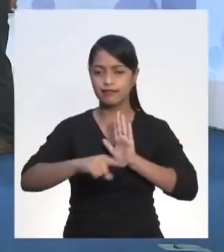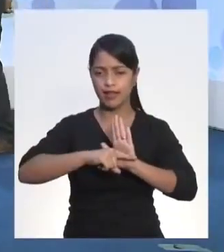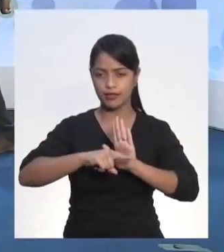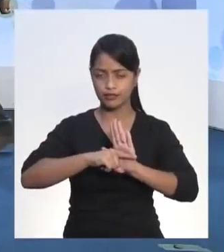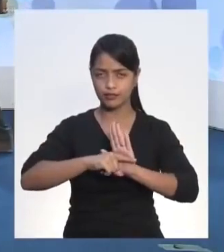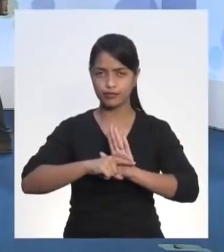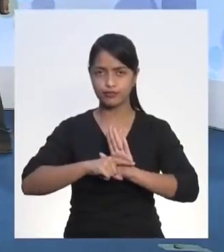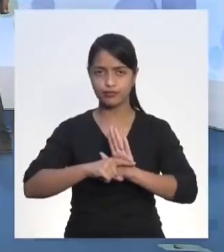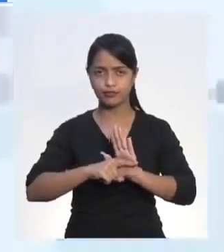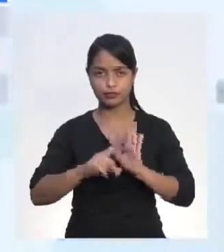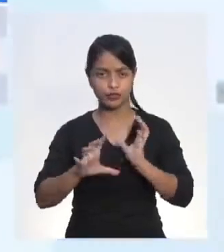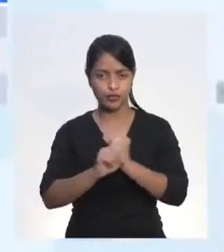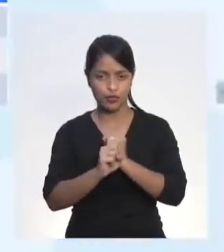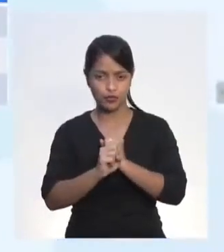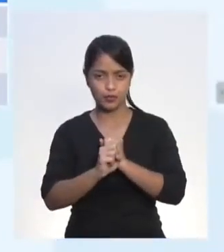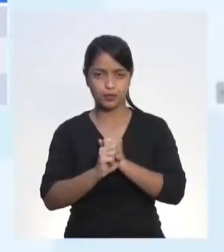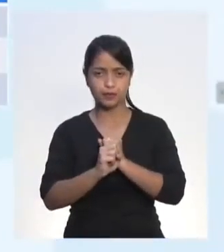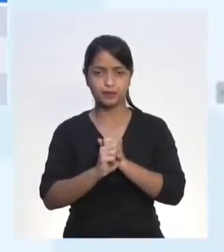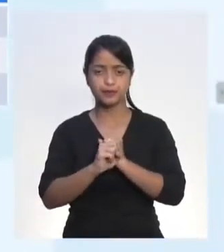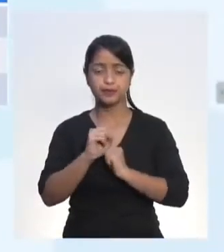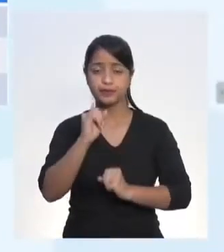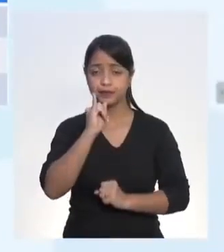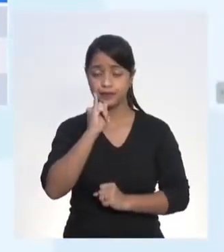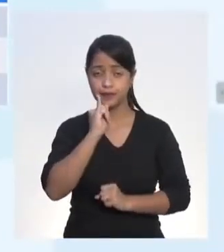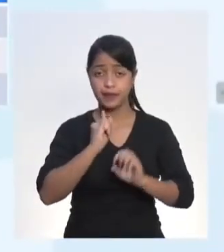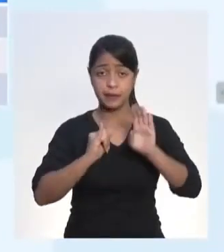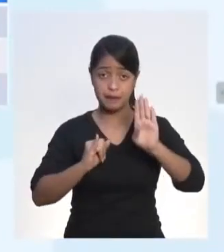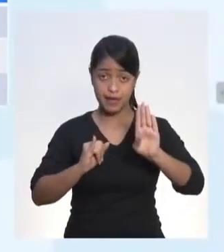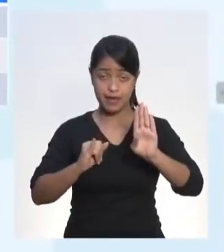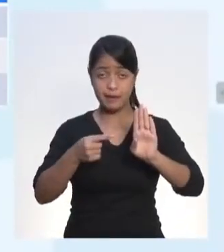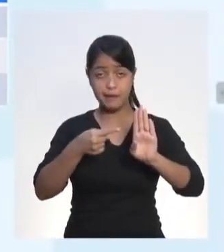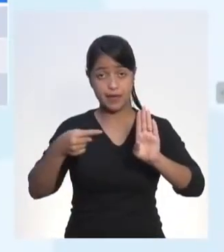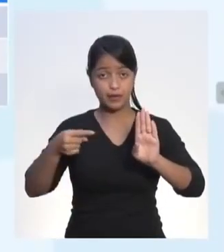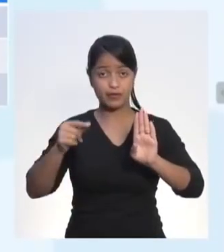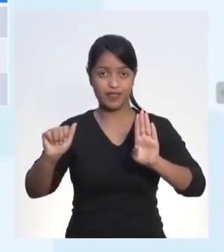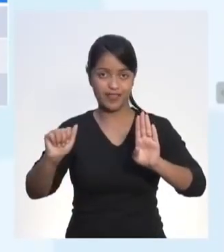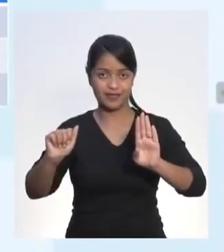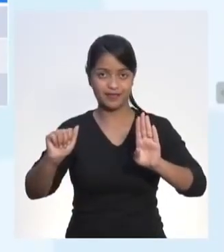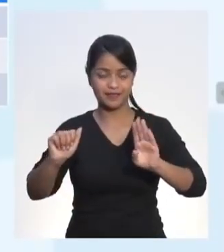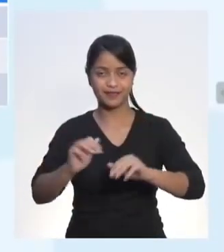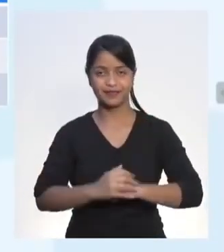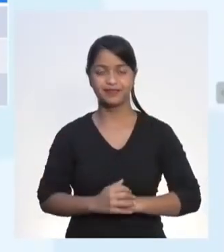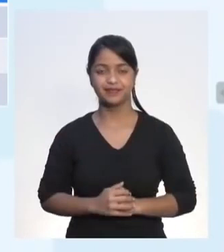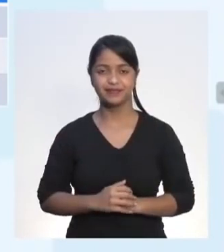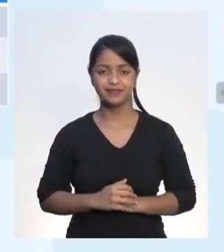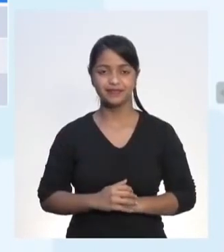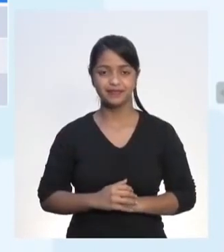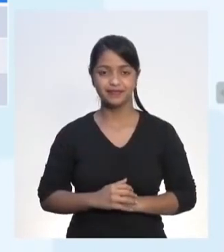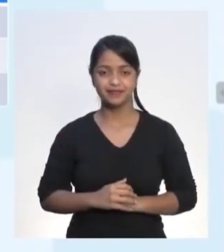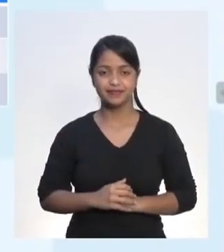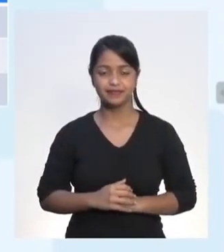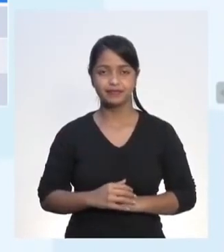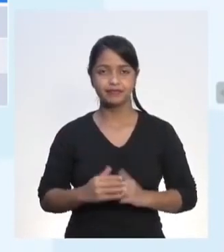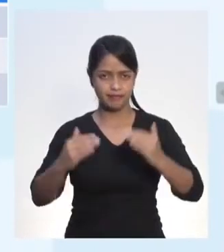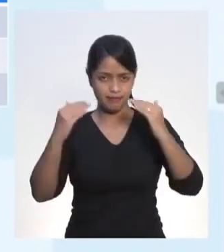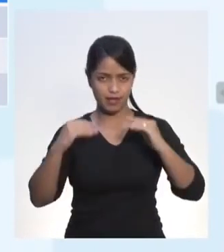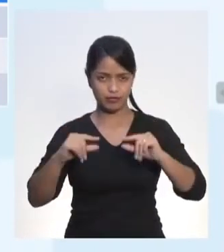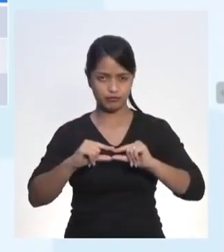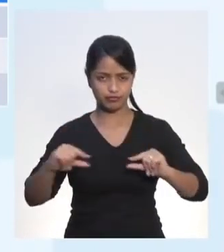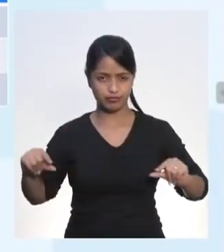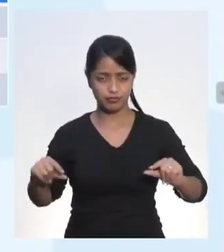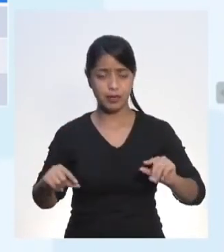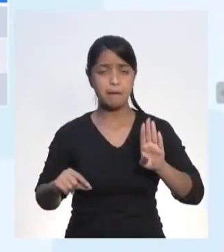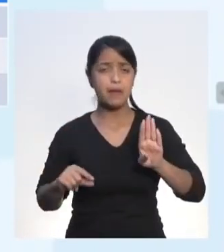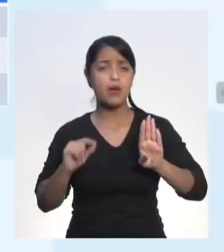aqui, ó, eu tenho o B menos o A. O B, vou até escrever aqui embaixo, ó. O B é